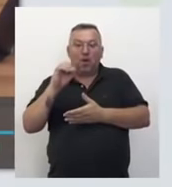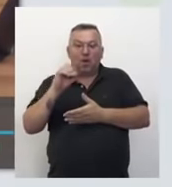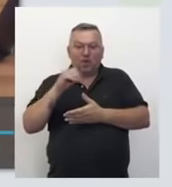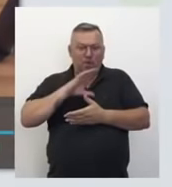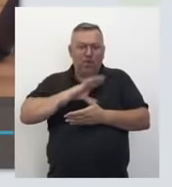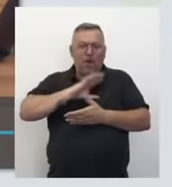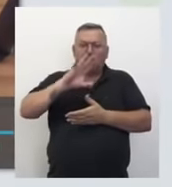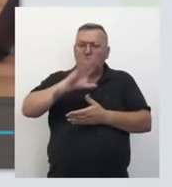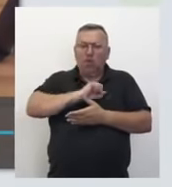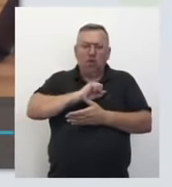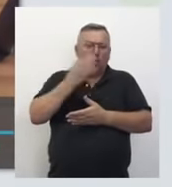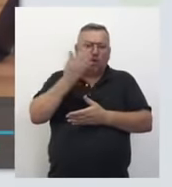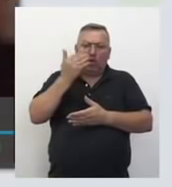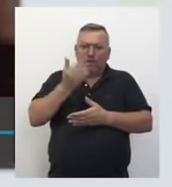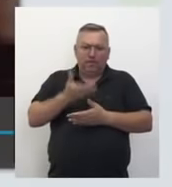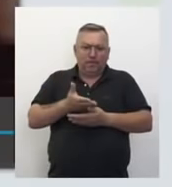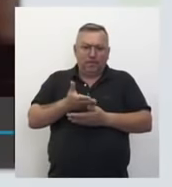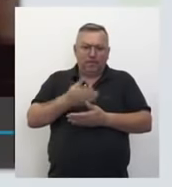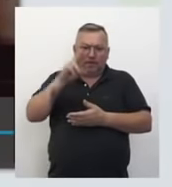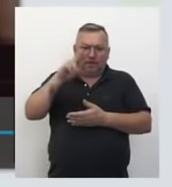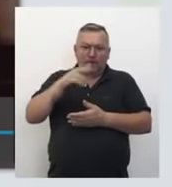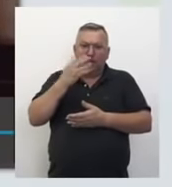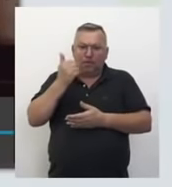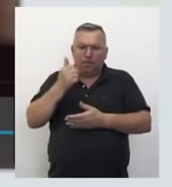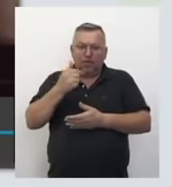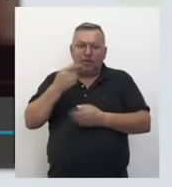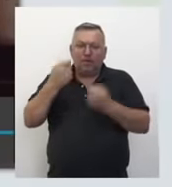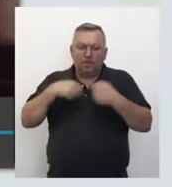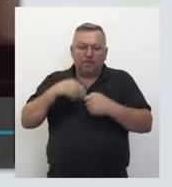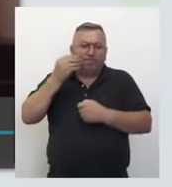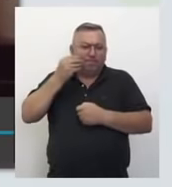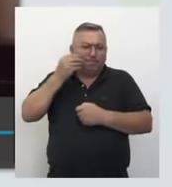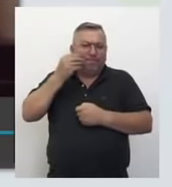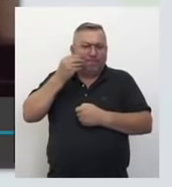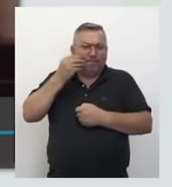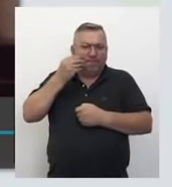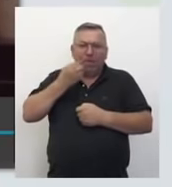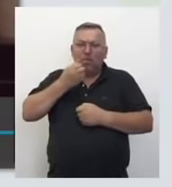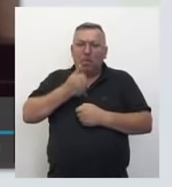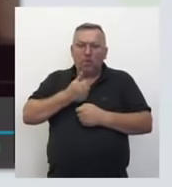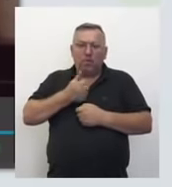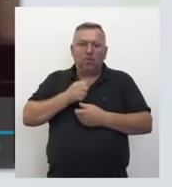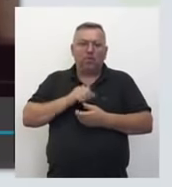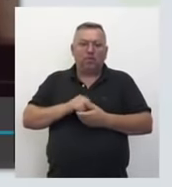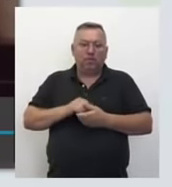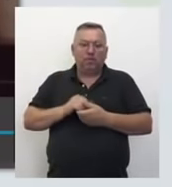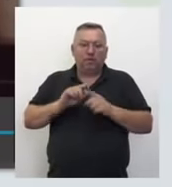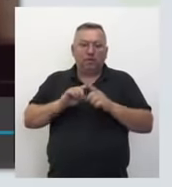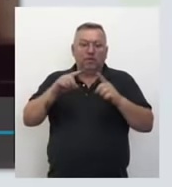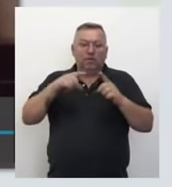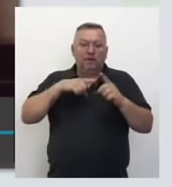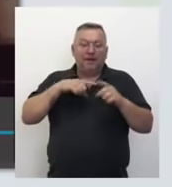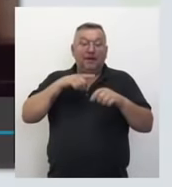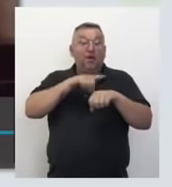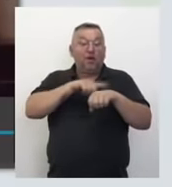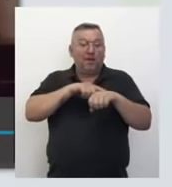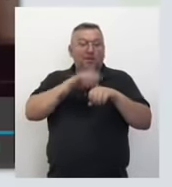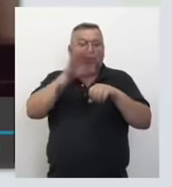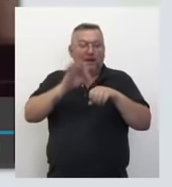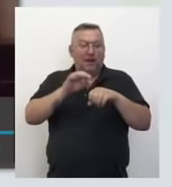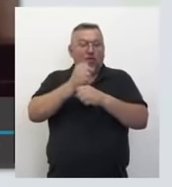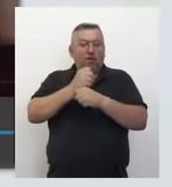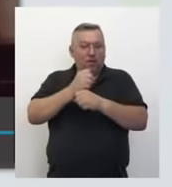pinhão. Se vocês não comeram, vocês deveriam experimentar, porque é muito bom. Só que ele tem numa época específica só do